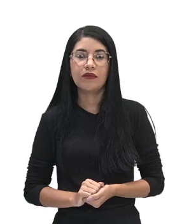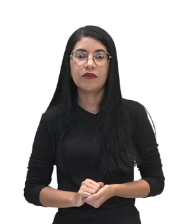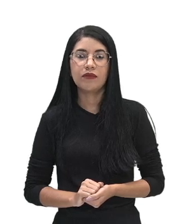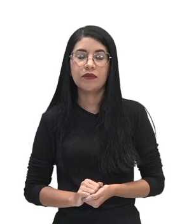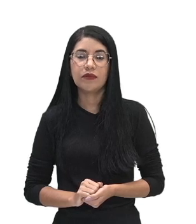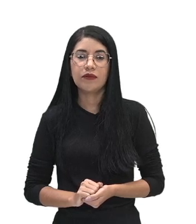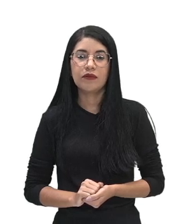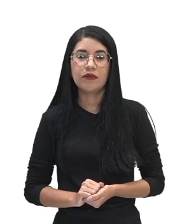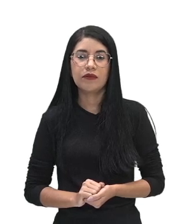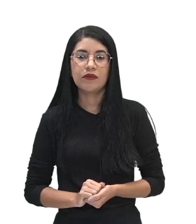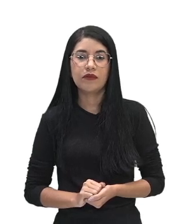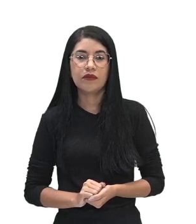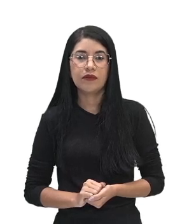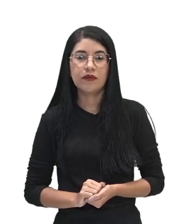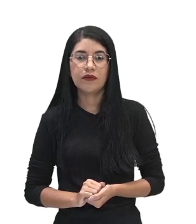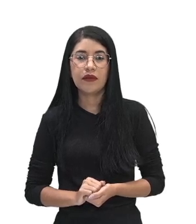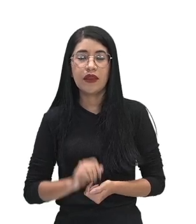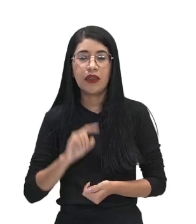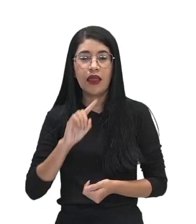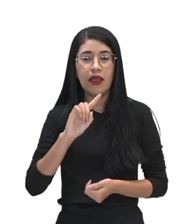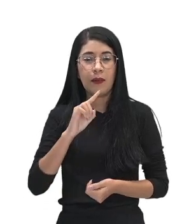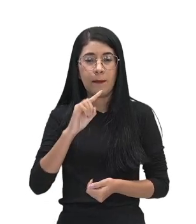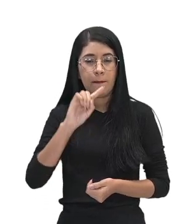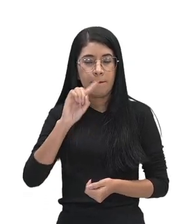é igual a 1.012.